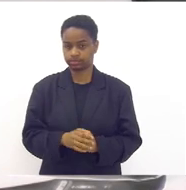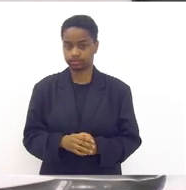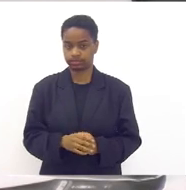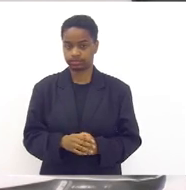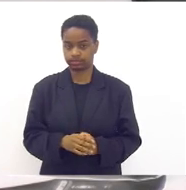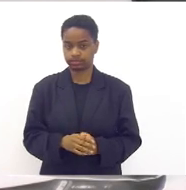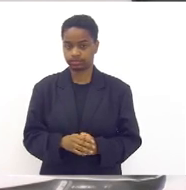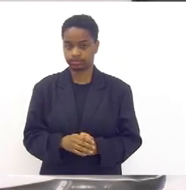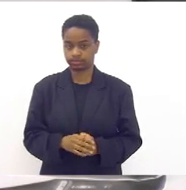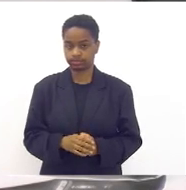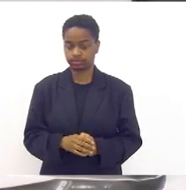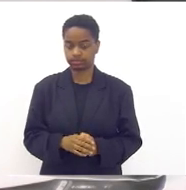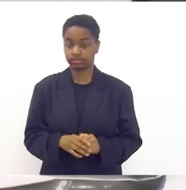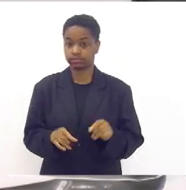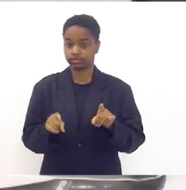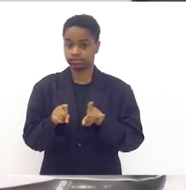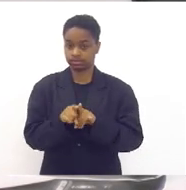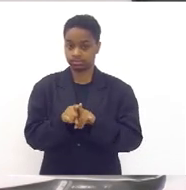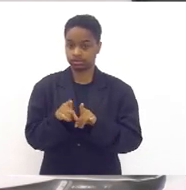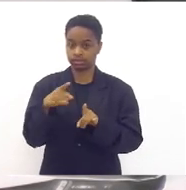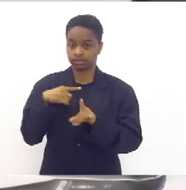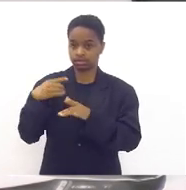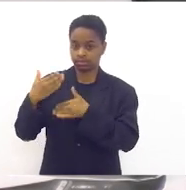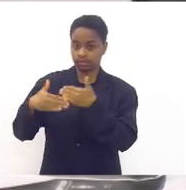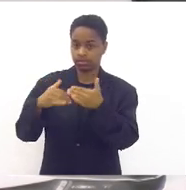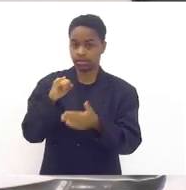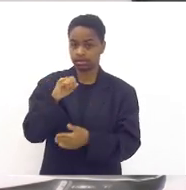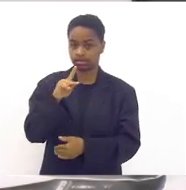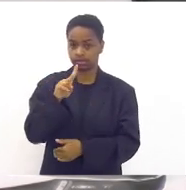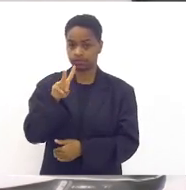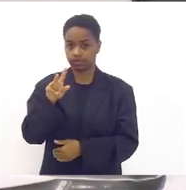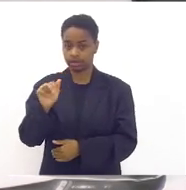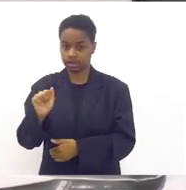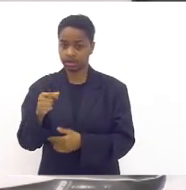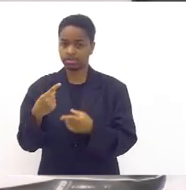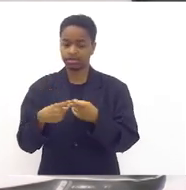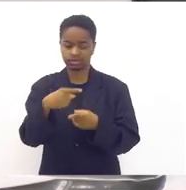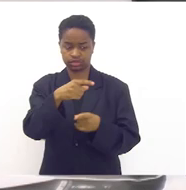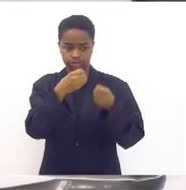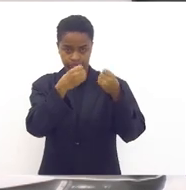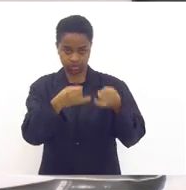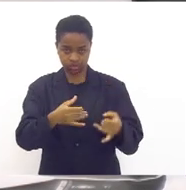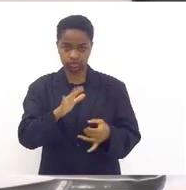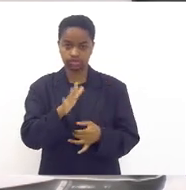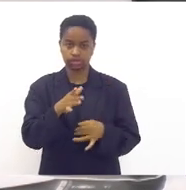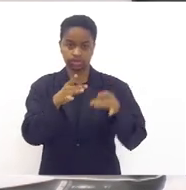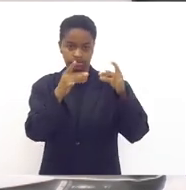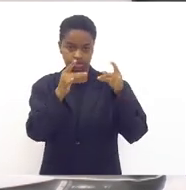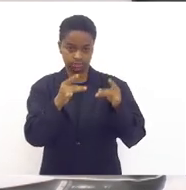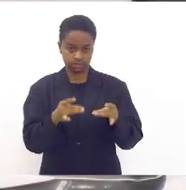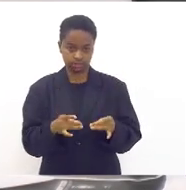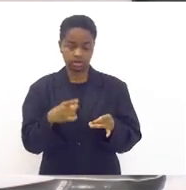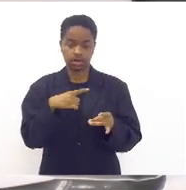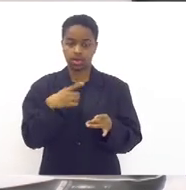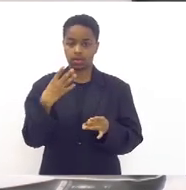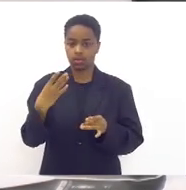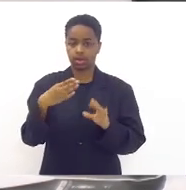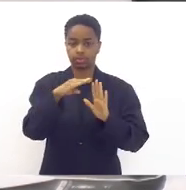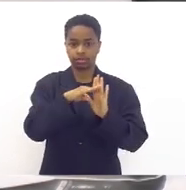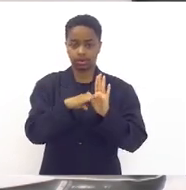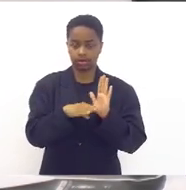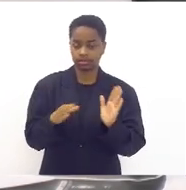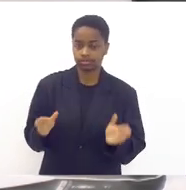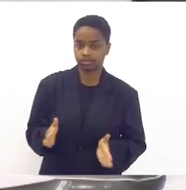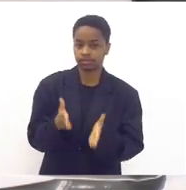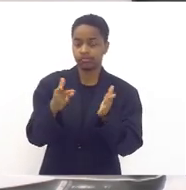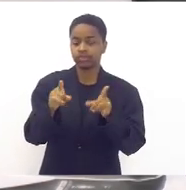E a gente teve uma boa recuperação do IPVA, por razões aí que já foram colocadas, né? O próprio programa do governo de incentivo, enfim, mais